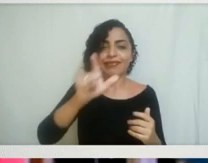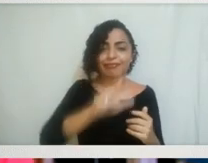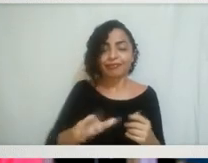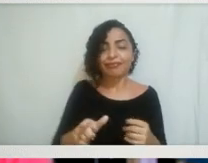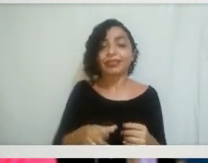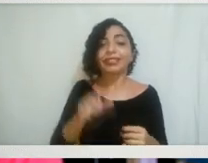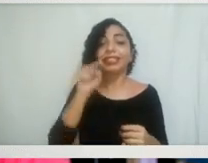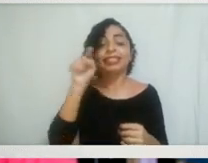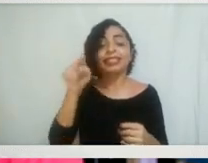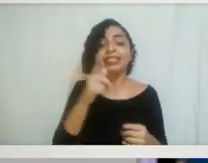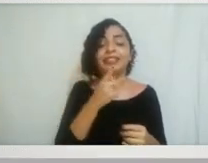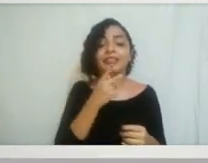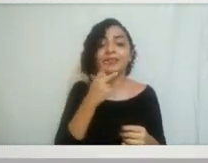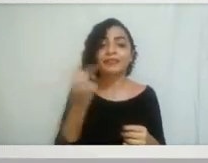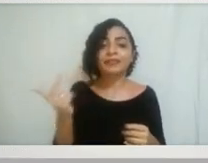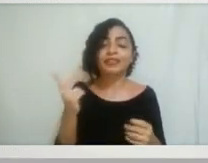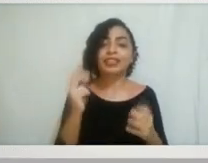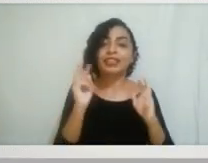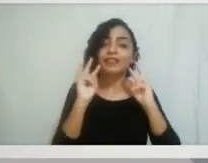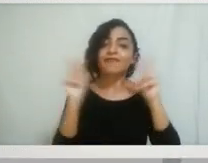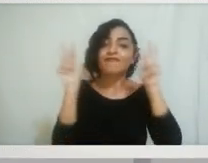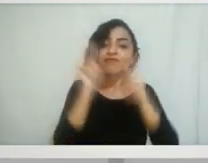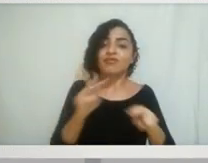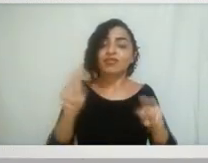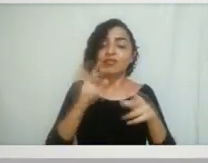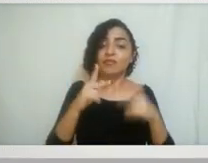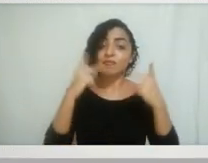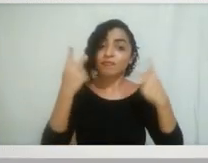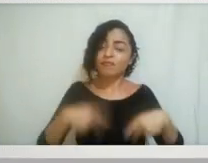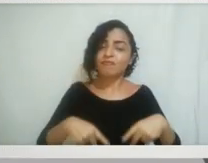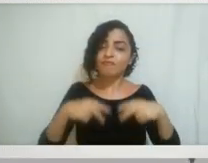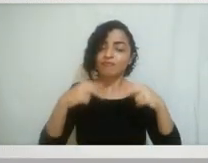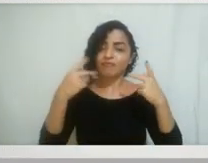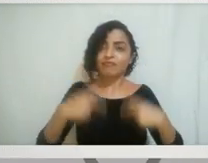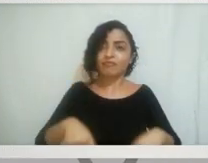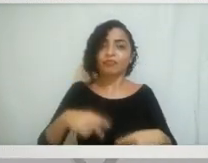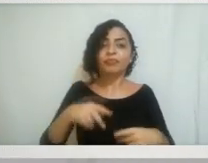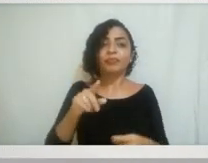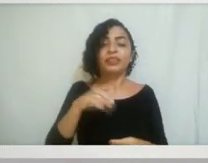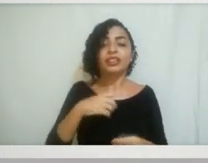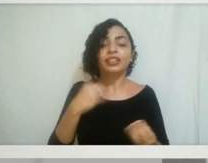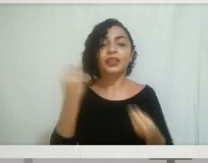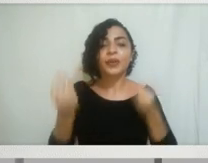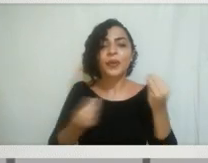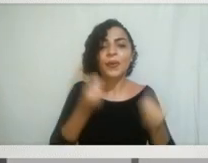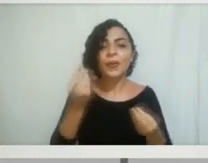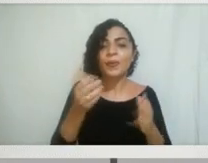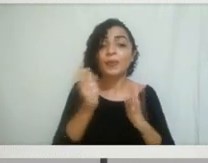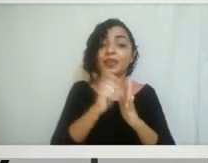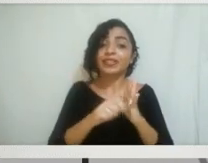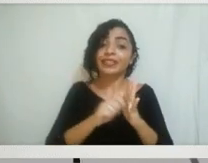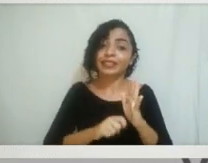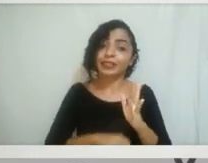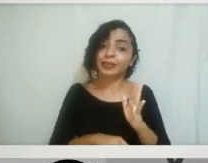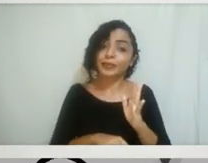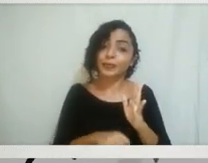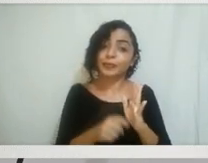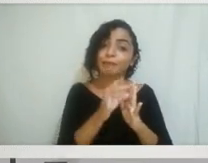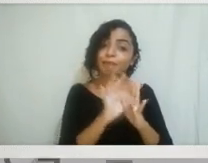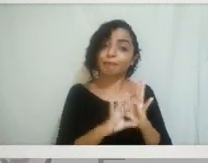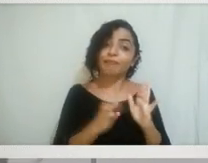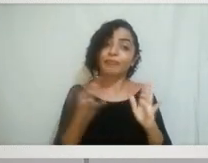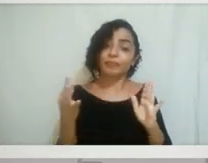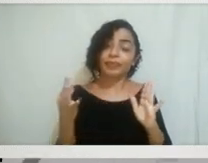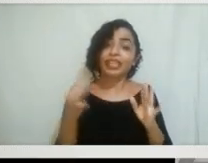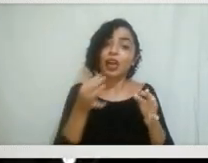literatura. E que ele traz uma visão pessoal, como eu falei, e uma visão para aspirantes a escritores,